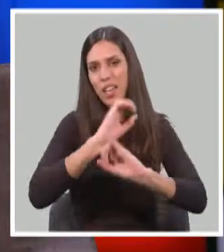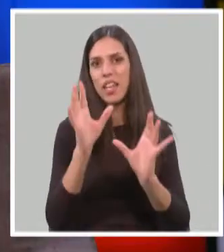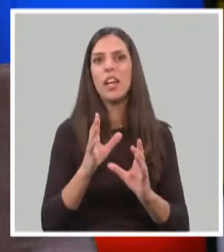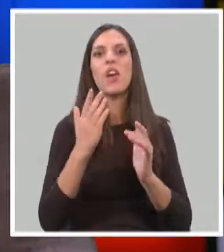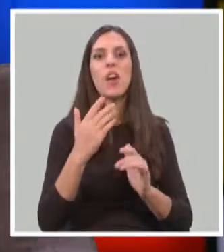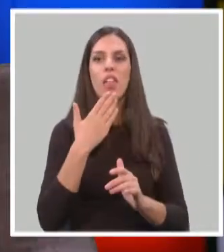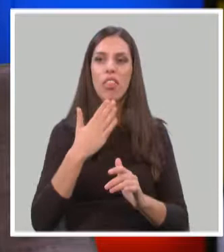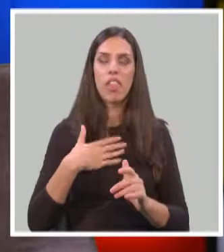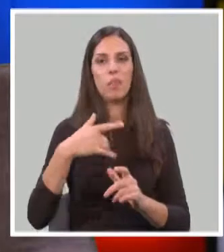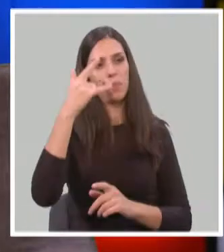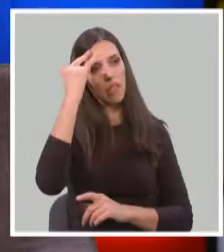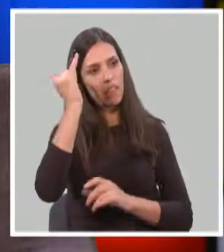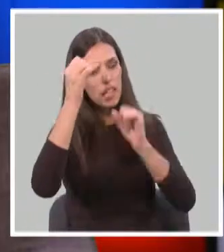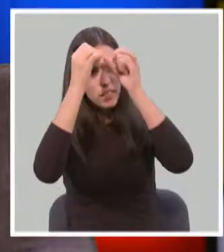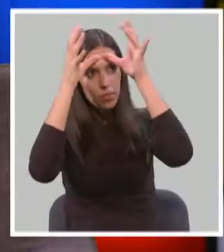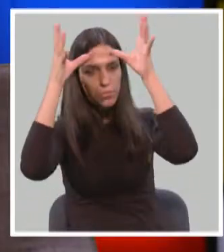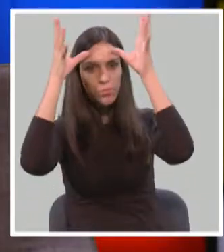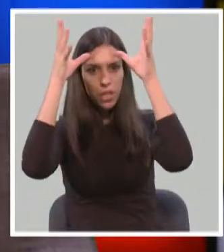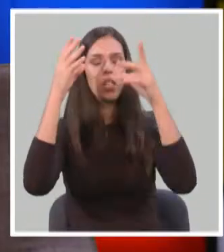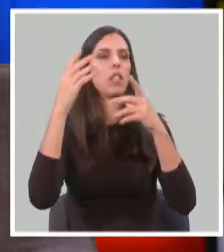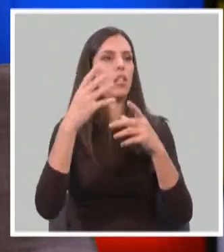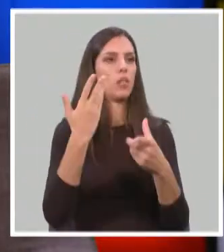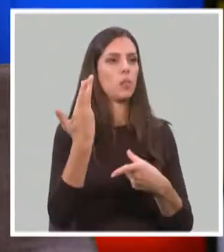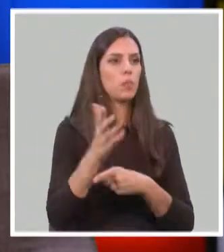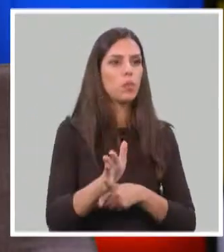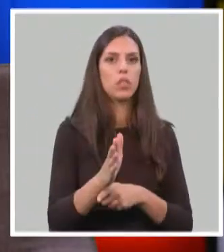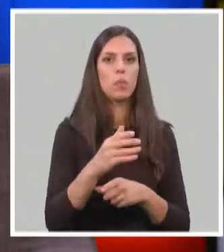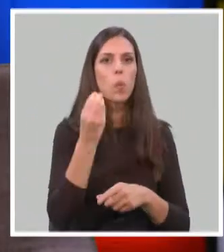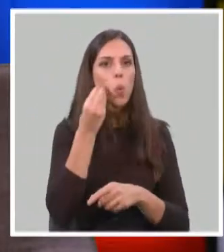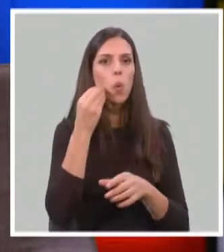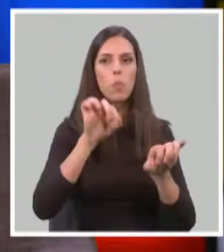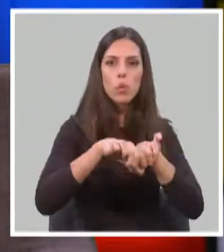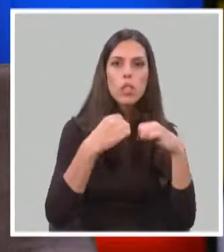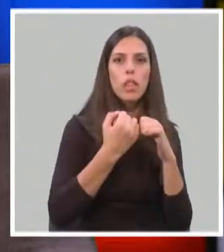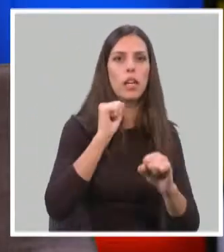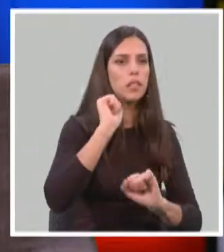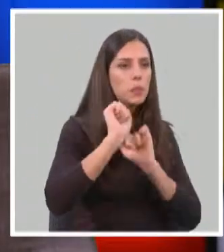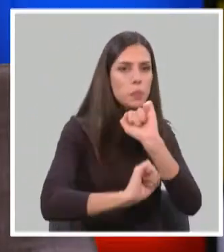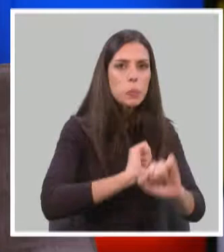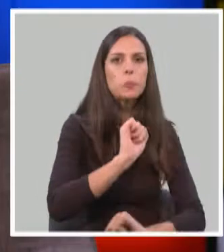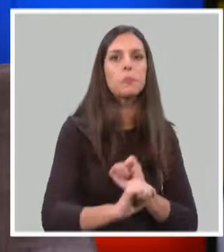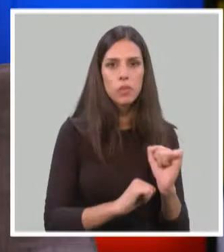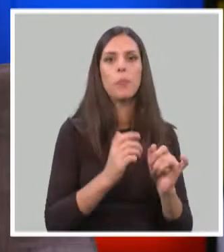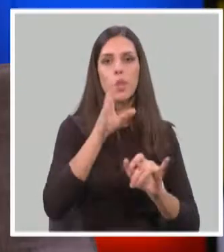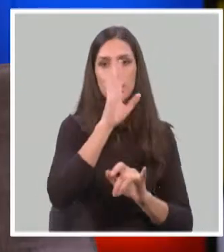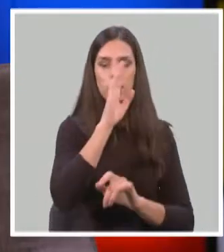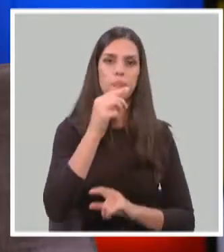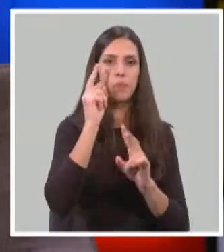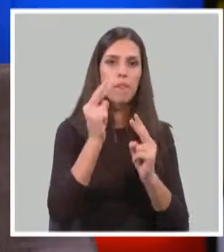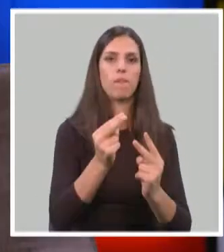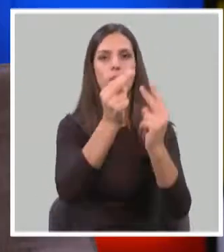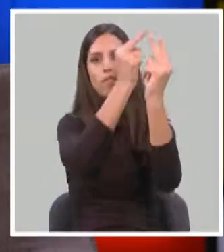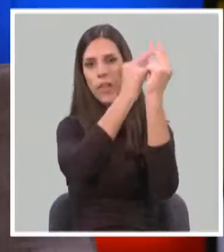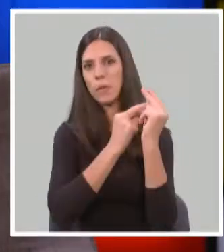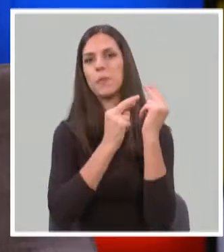deu-me uma ideia porreira relativamente vasta de como é que funciona a nossa sociedade, mas sim, se voltasse